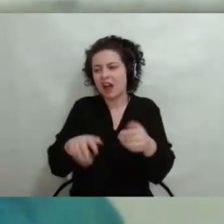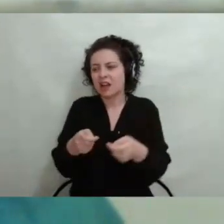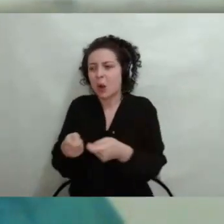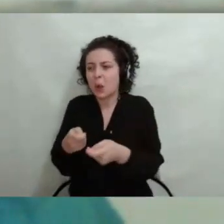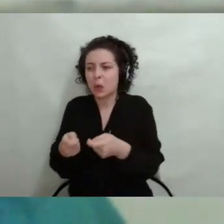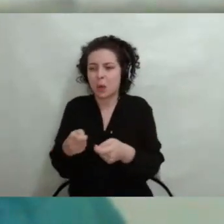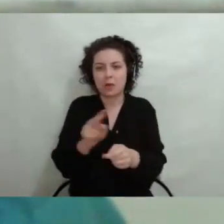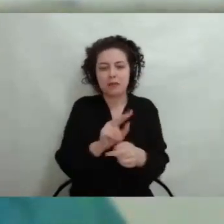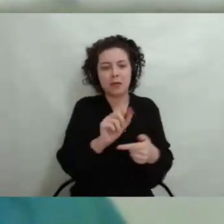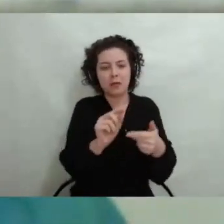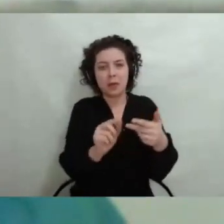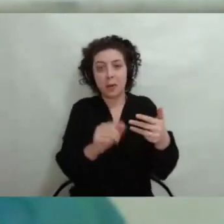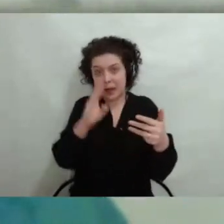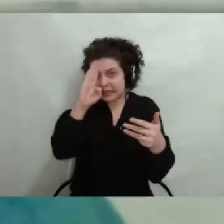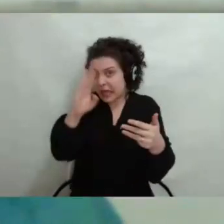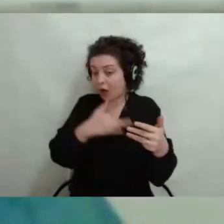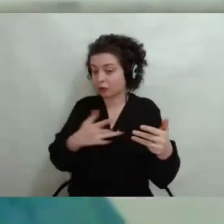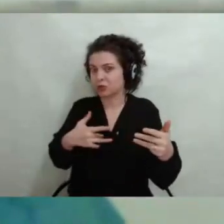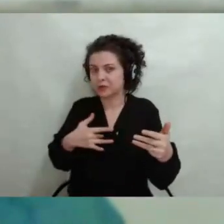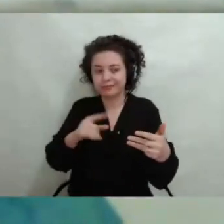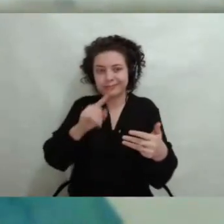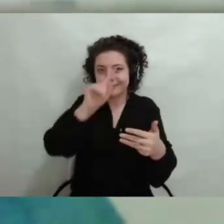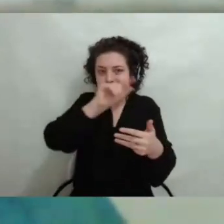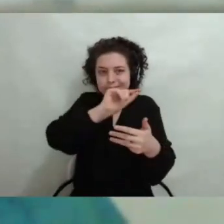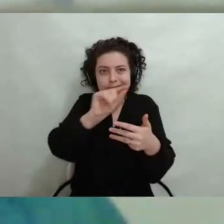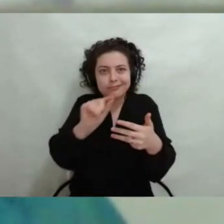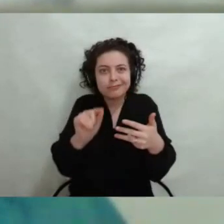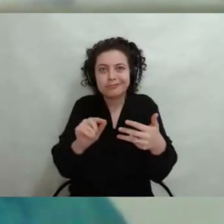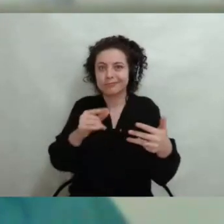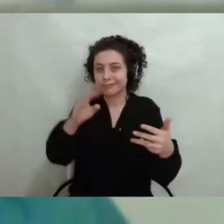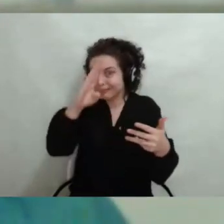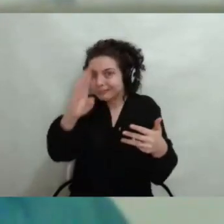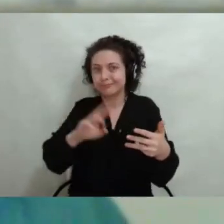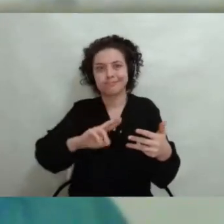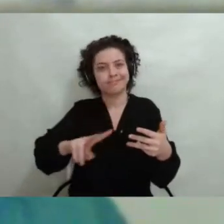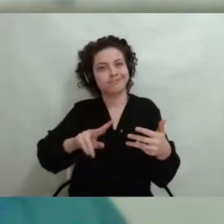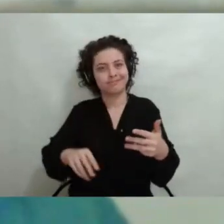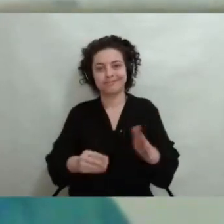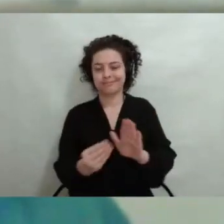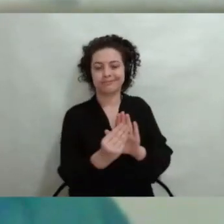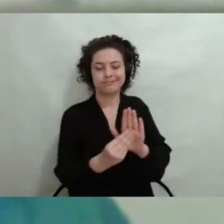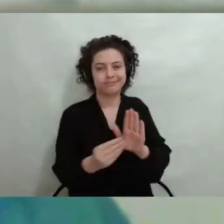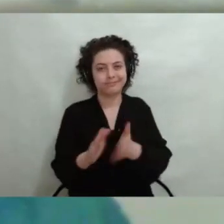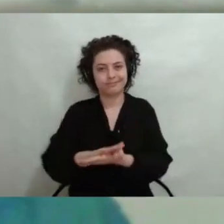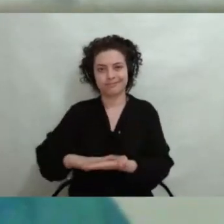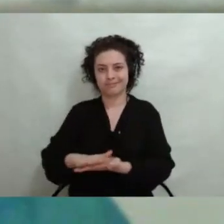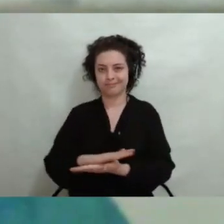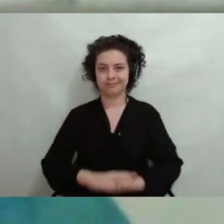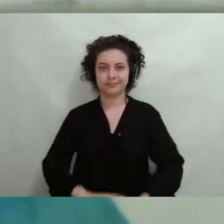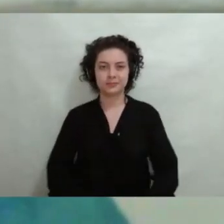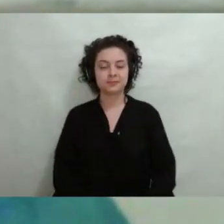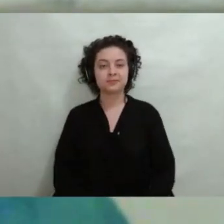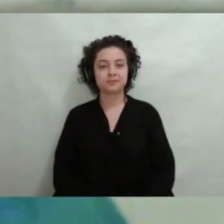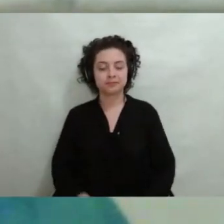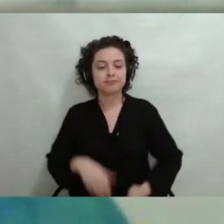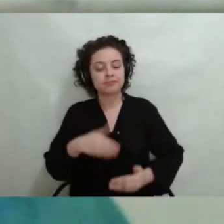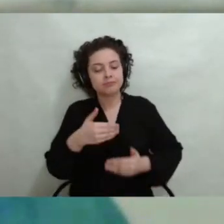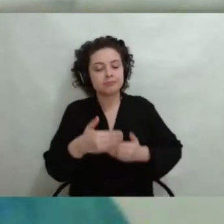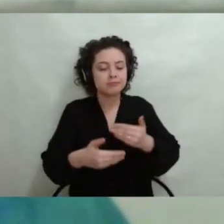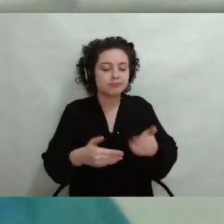não era um tema muito especificado nas políticas de governo. Nós vamos encontrar a saúde